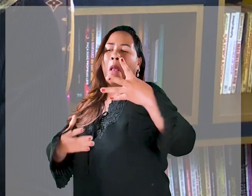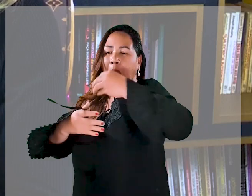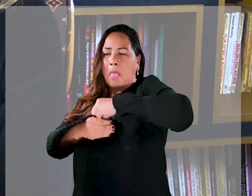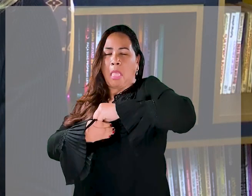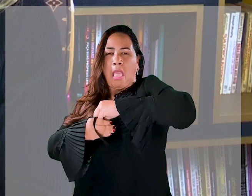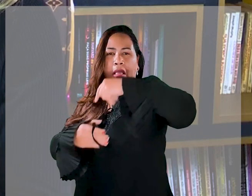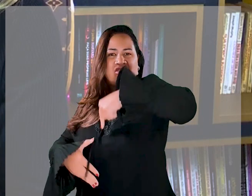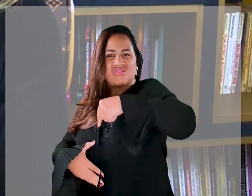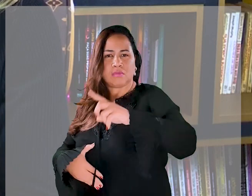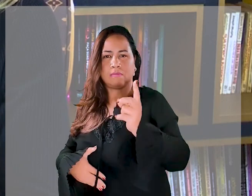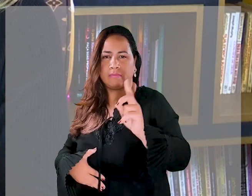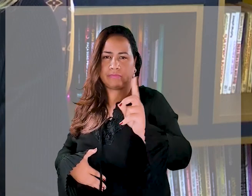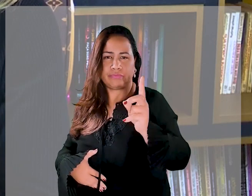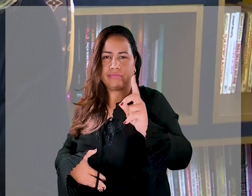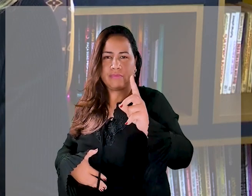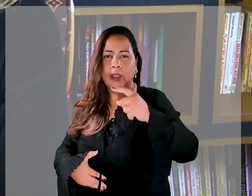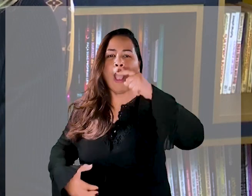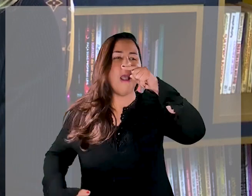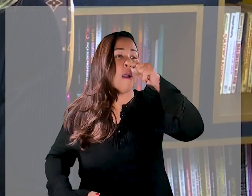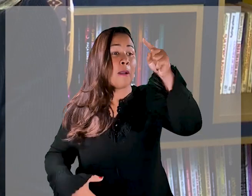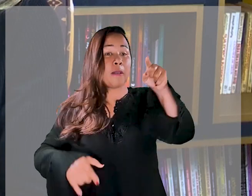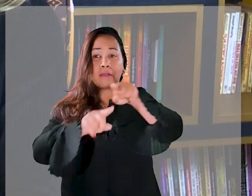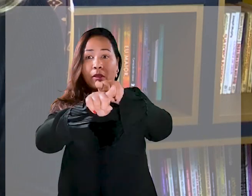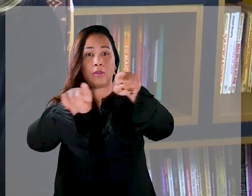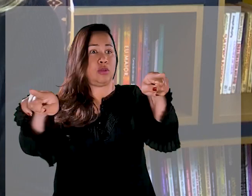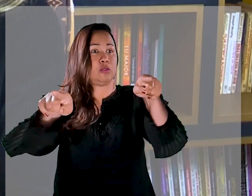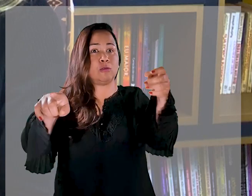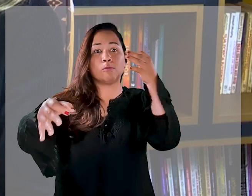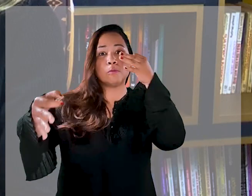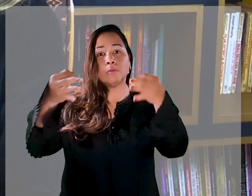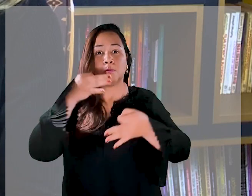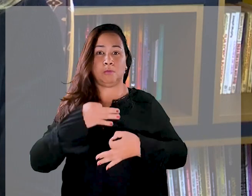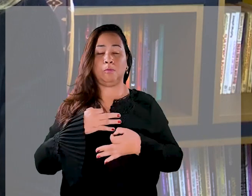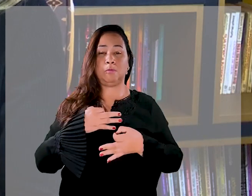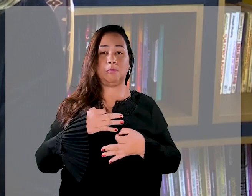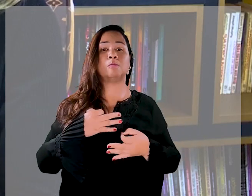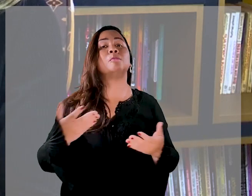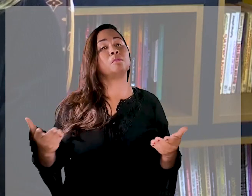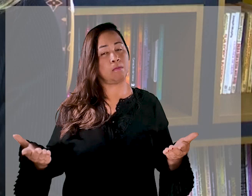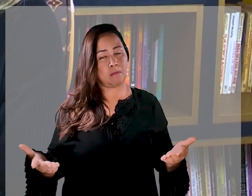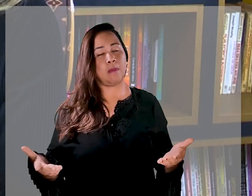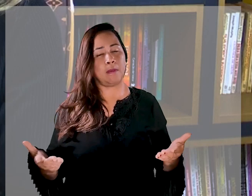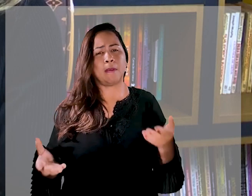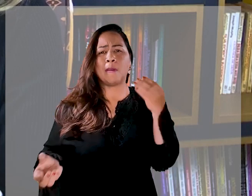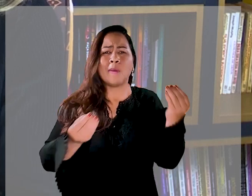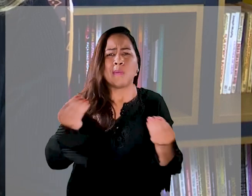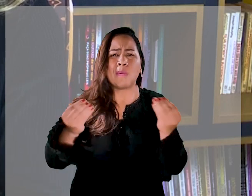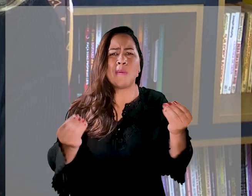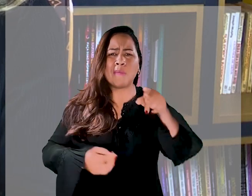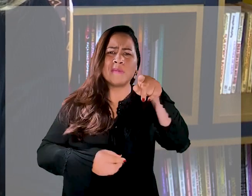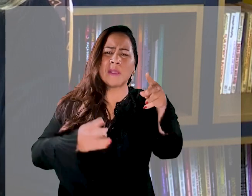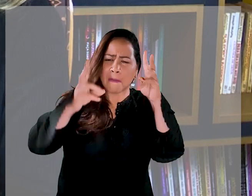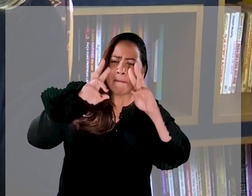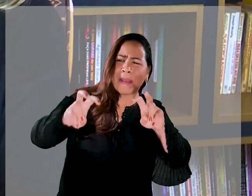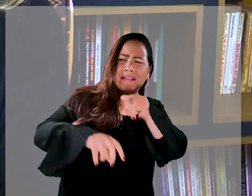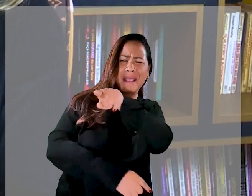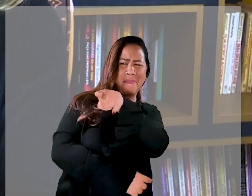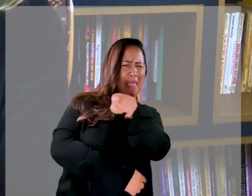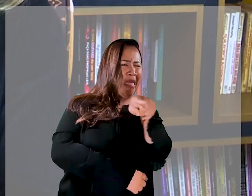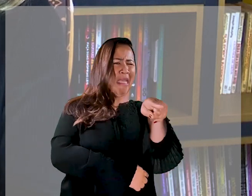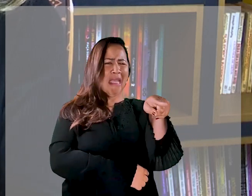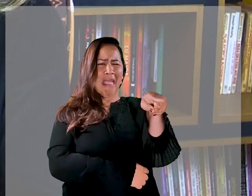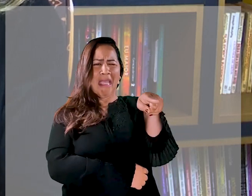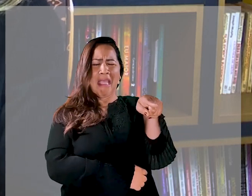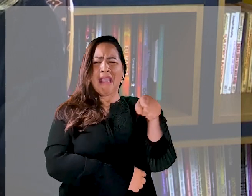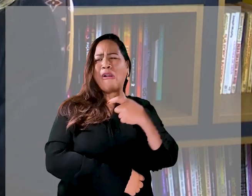de quem decodifica essa informação do lado de fora. Como que você pode ver no outro a arrogância? Como que você pode ver no outro a